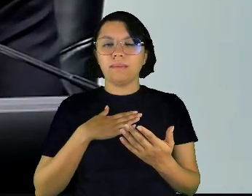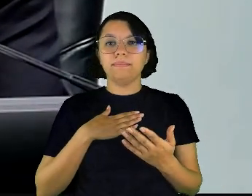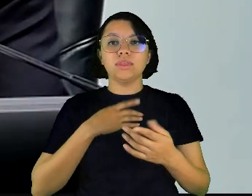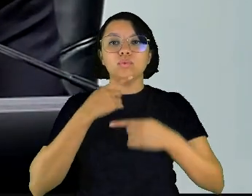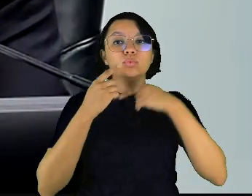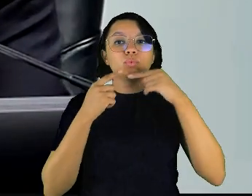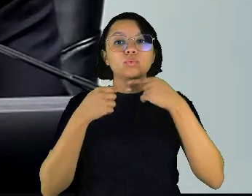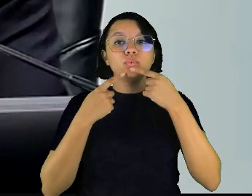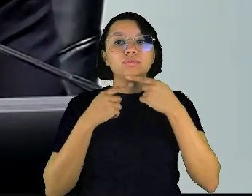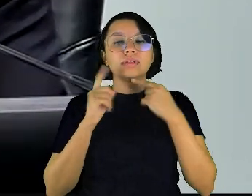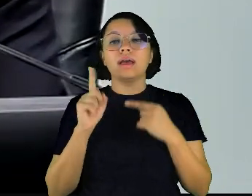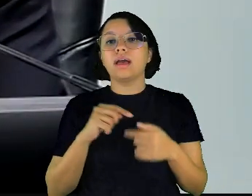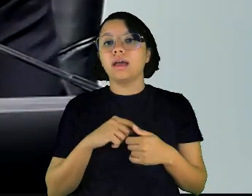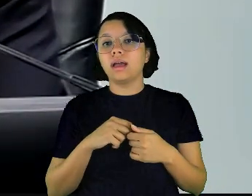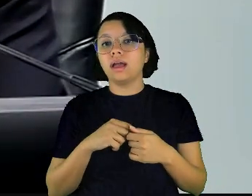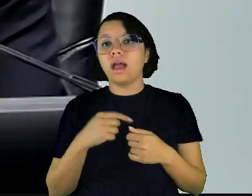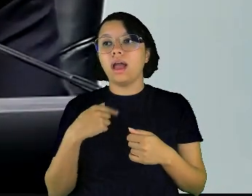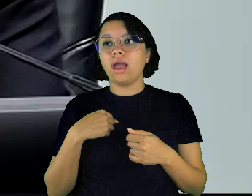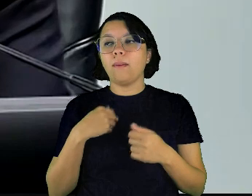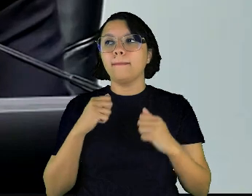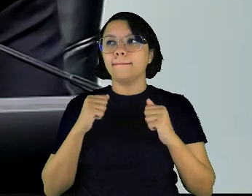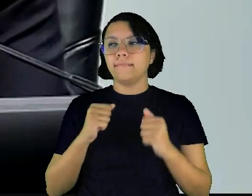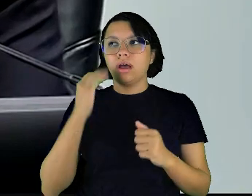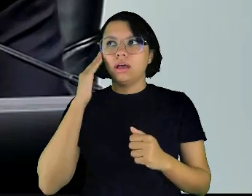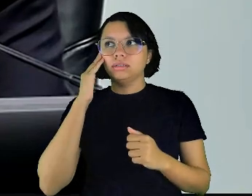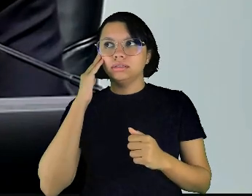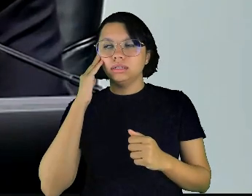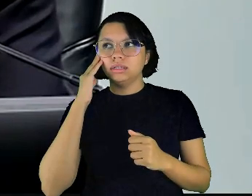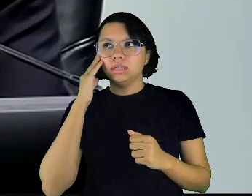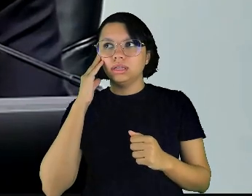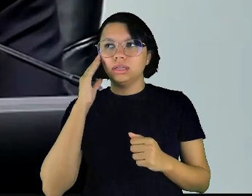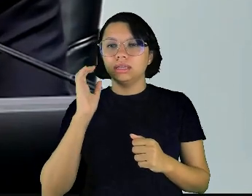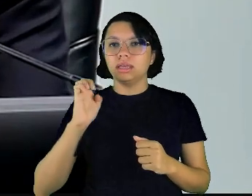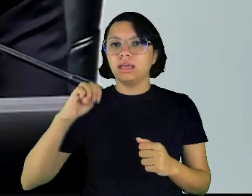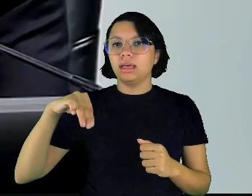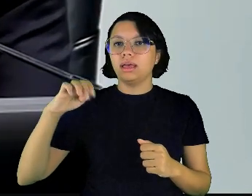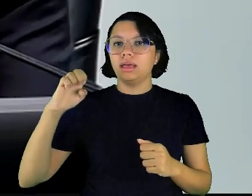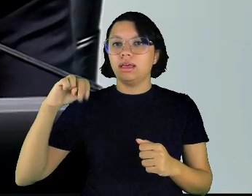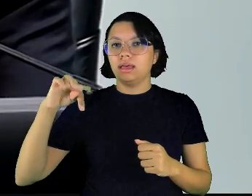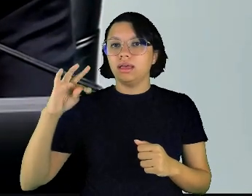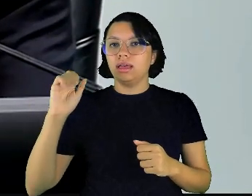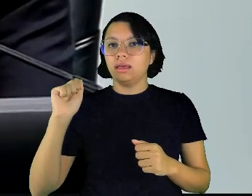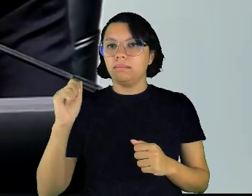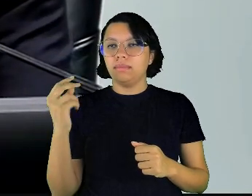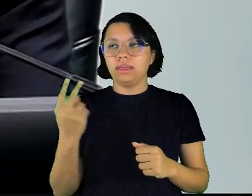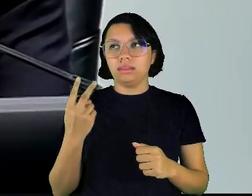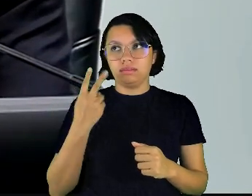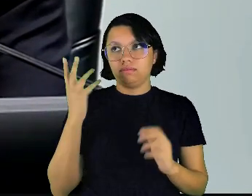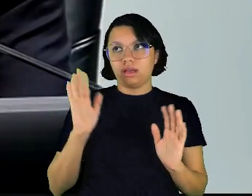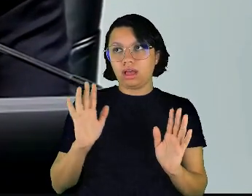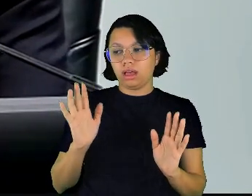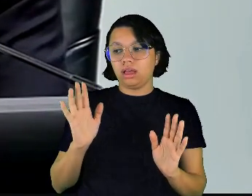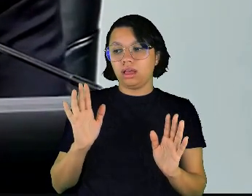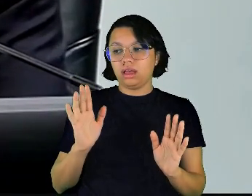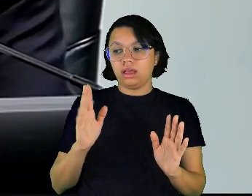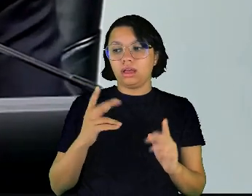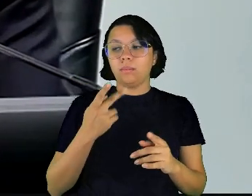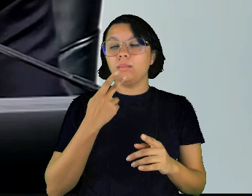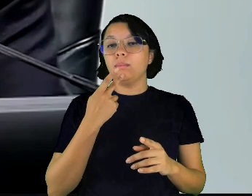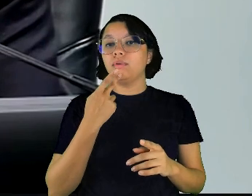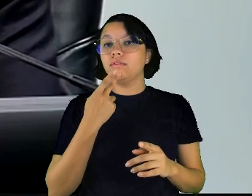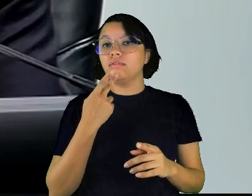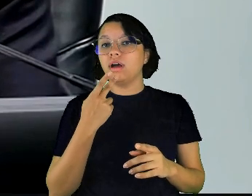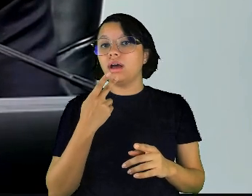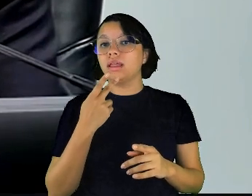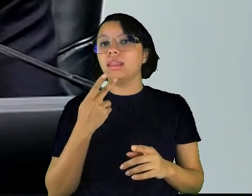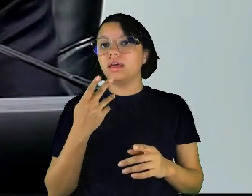é, eu devo entender que a ementa equivale, porque está escrito aqui, sentença trabalhista homologatória de